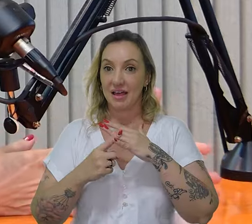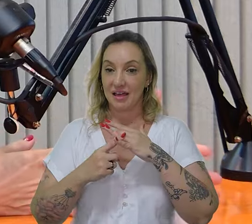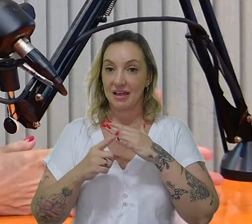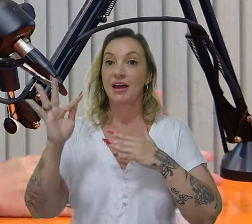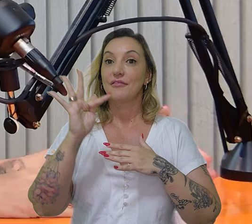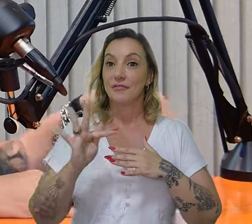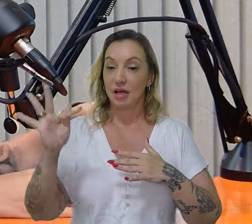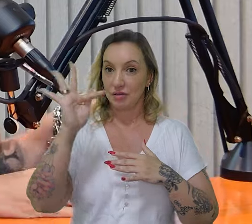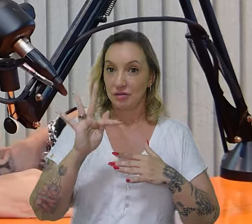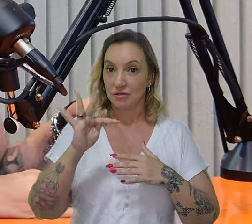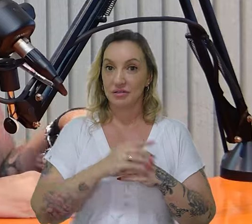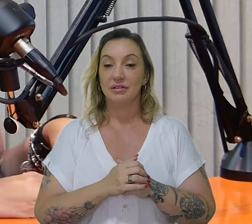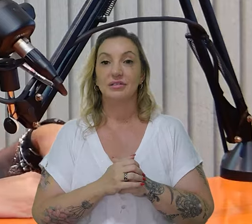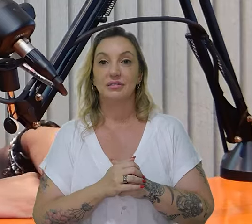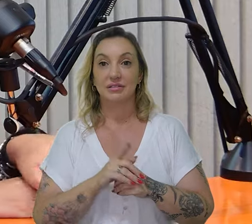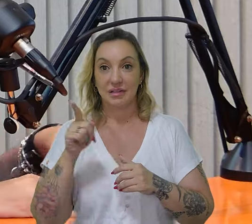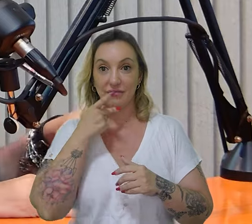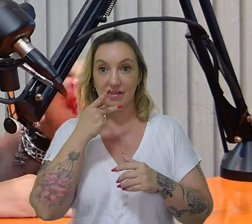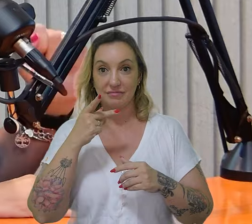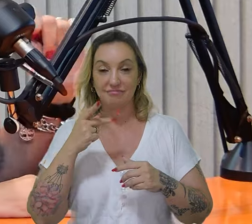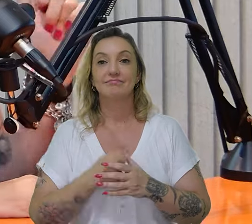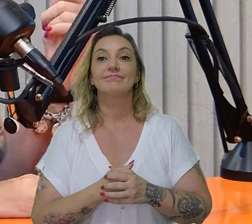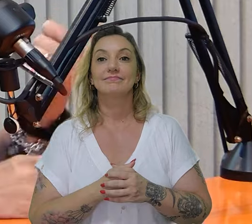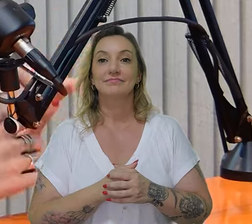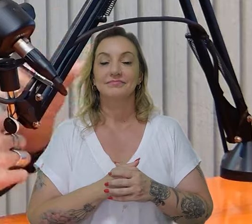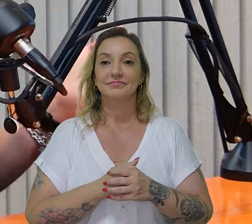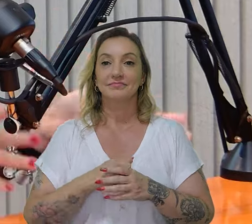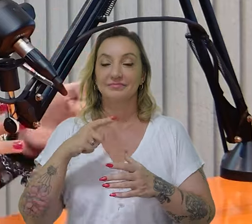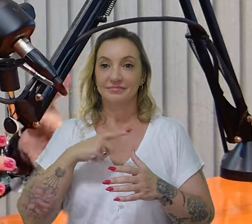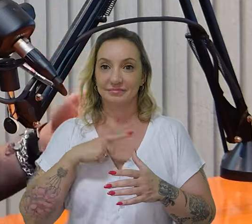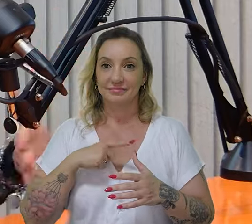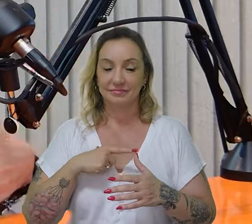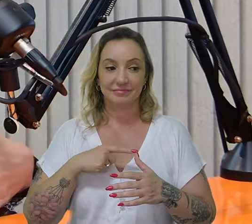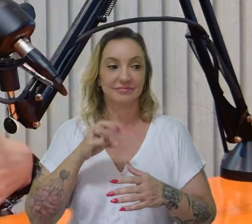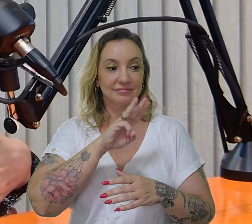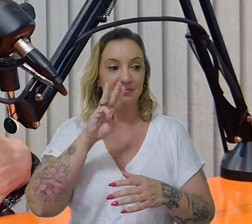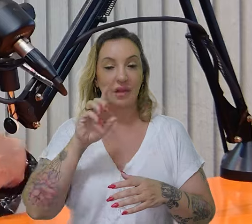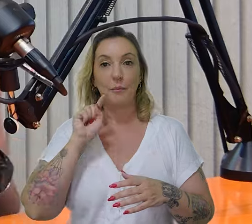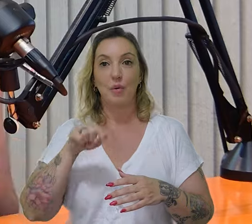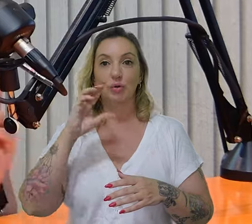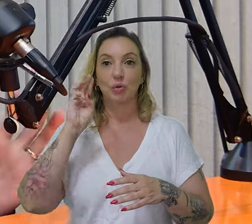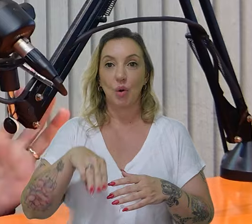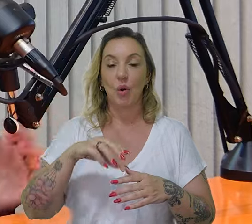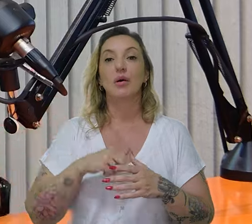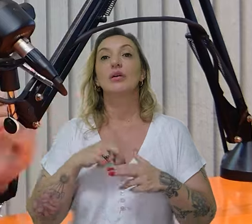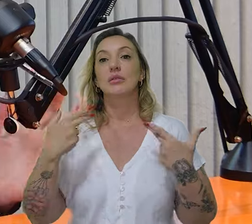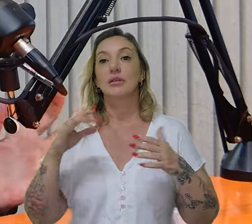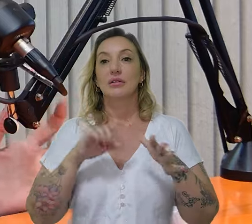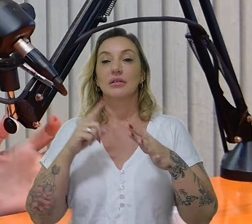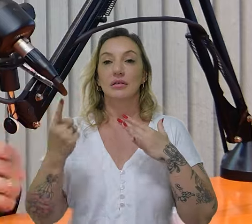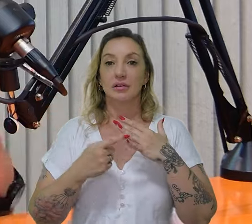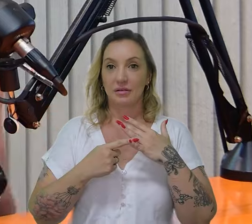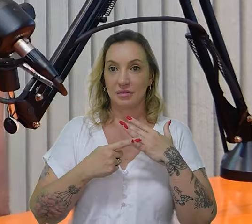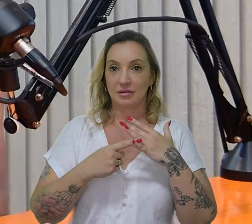University que aí é full Cell University eh tem E aí o site é p com e depois todas as redes sociais são